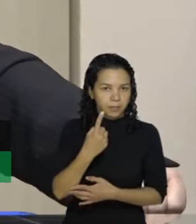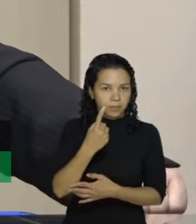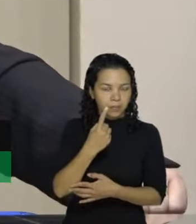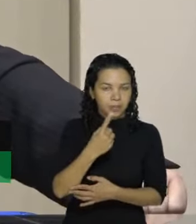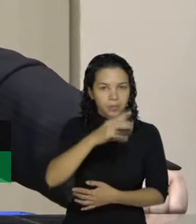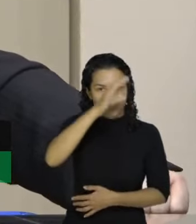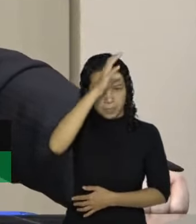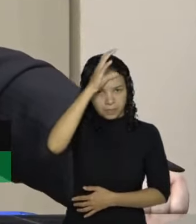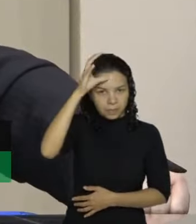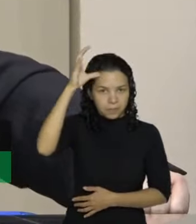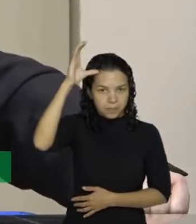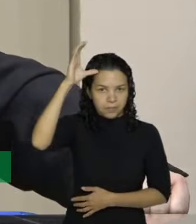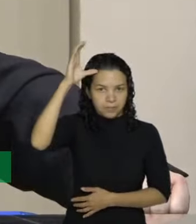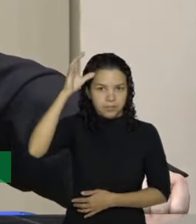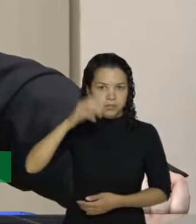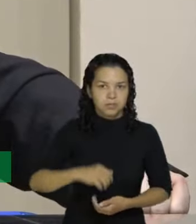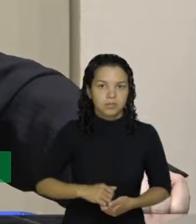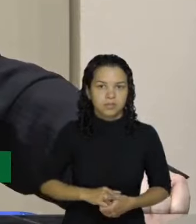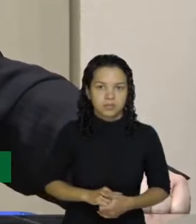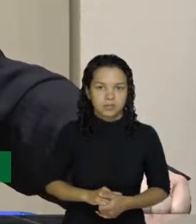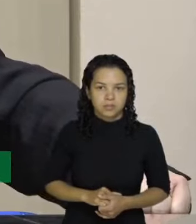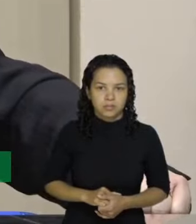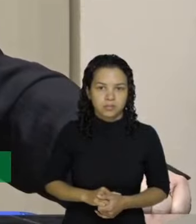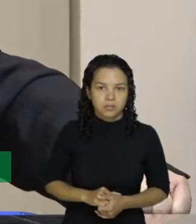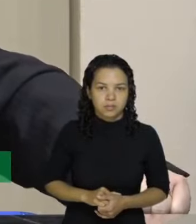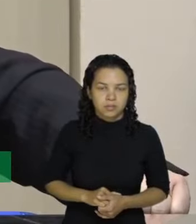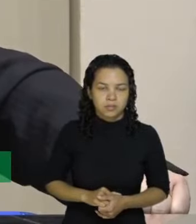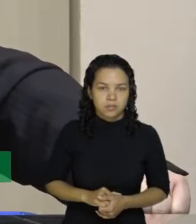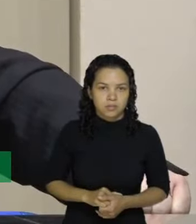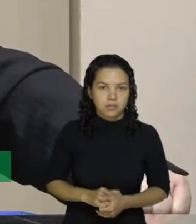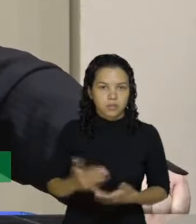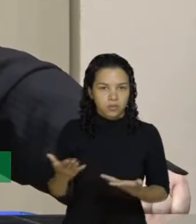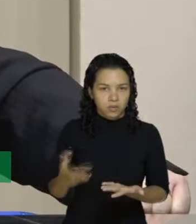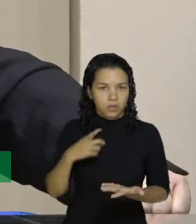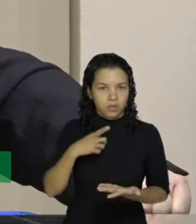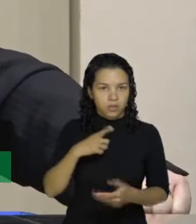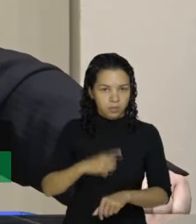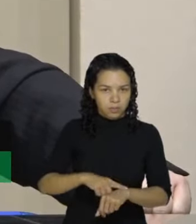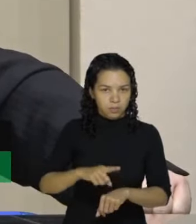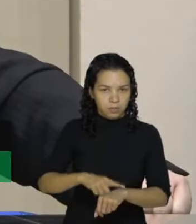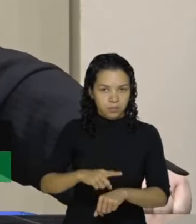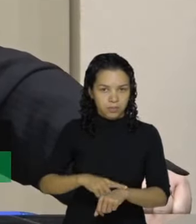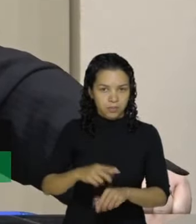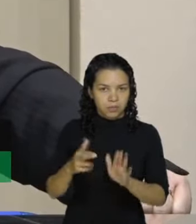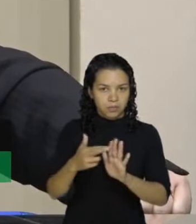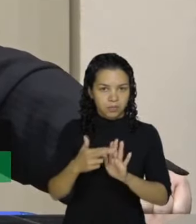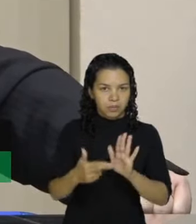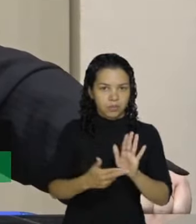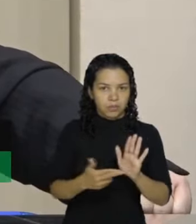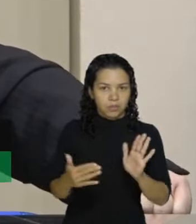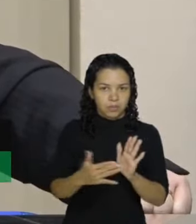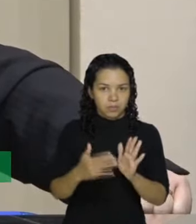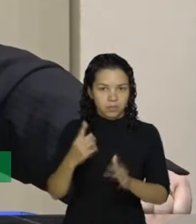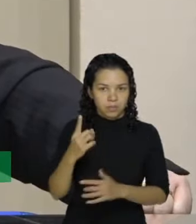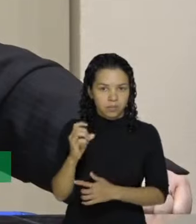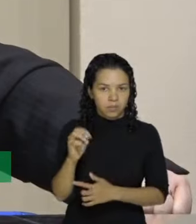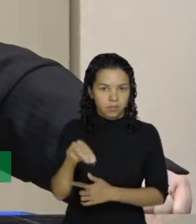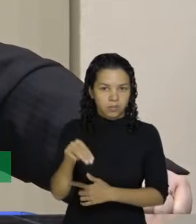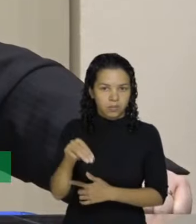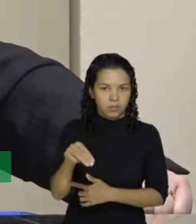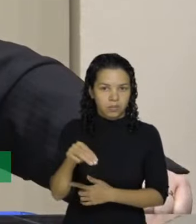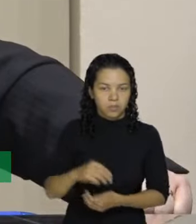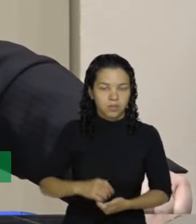Humberto. Vossa Excelência, tenha tempo regimental, 10 minutos. Senhor presidente, pela